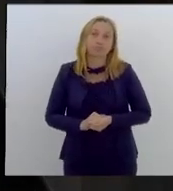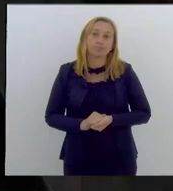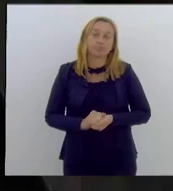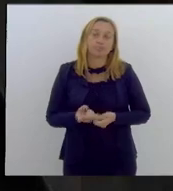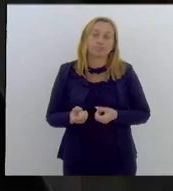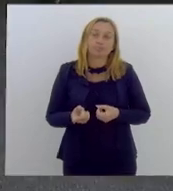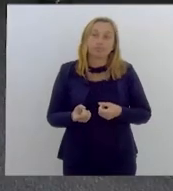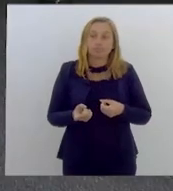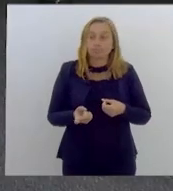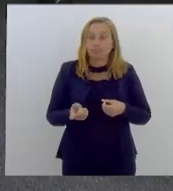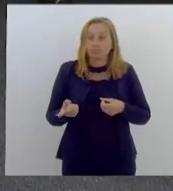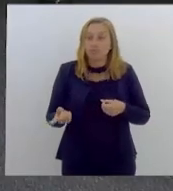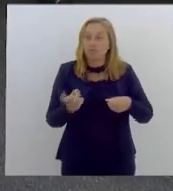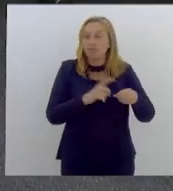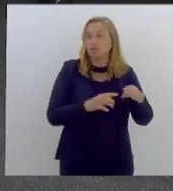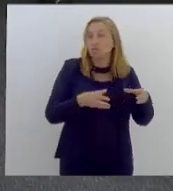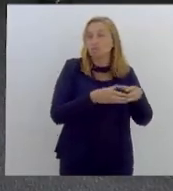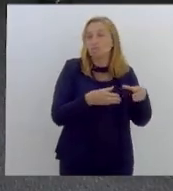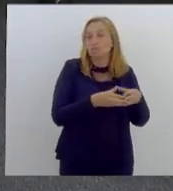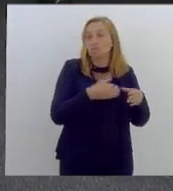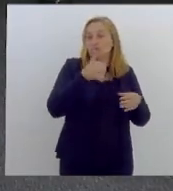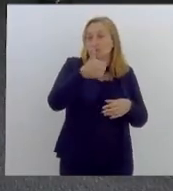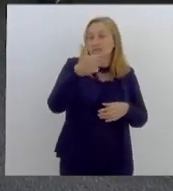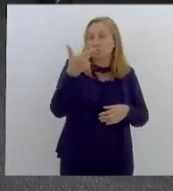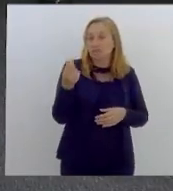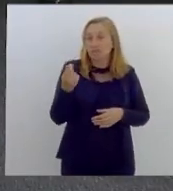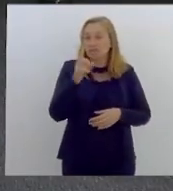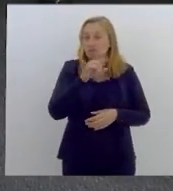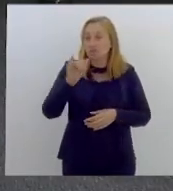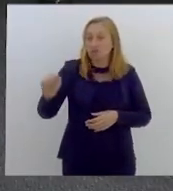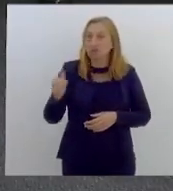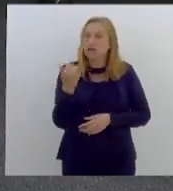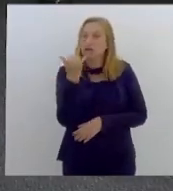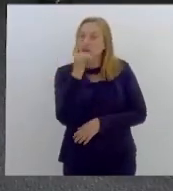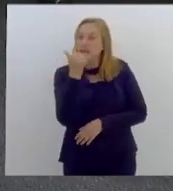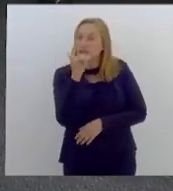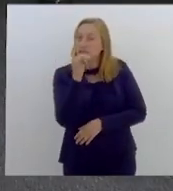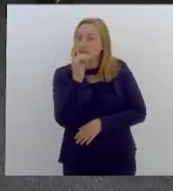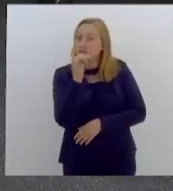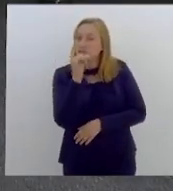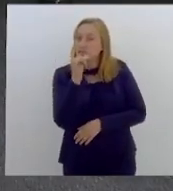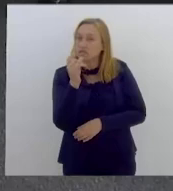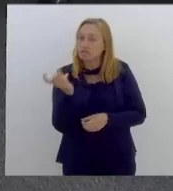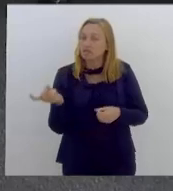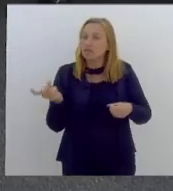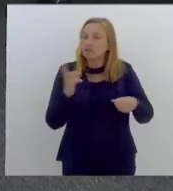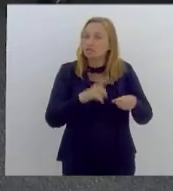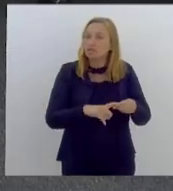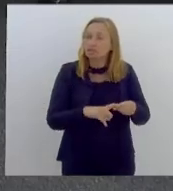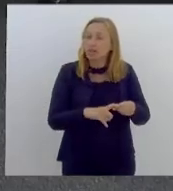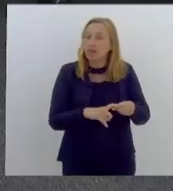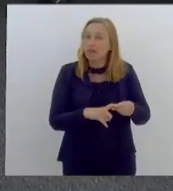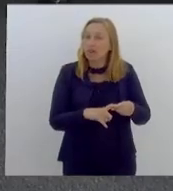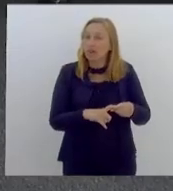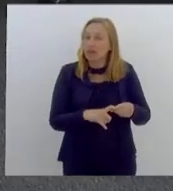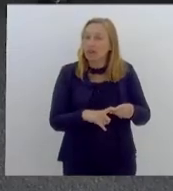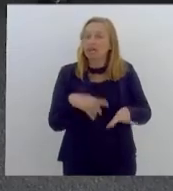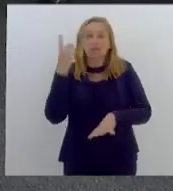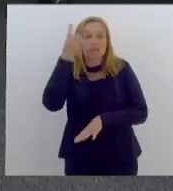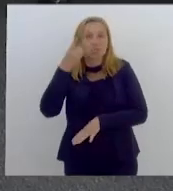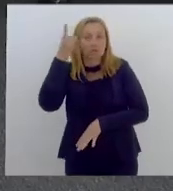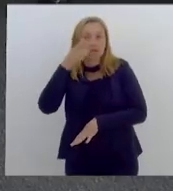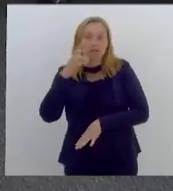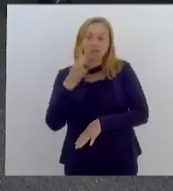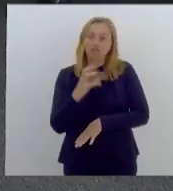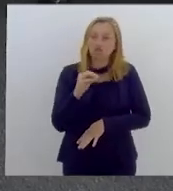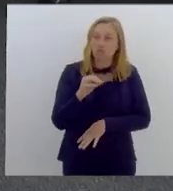remetendo a uma comissão para 120 dias, a energia voltasse a tributar, deputado